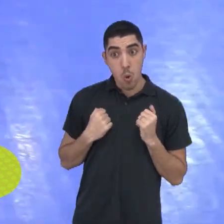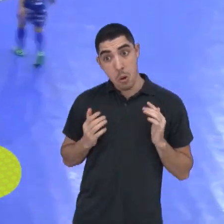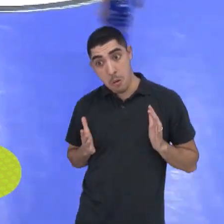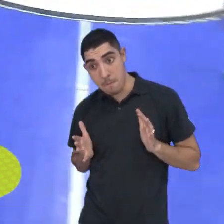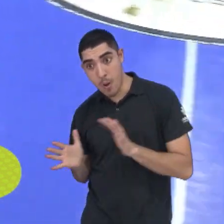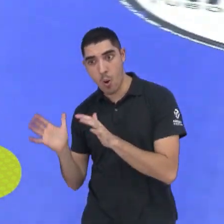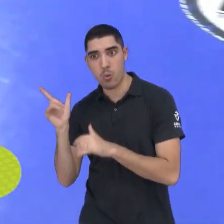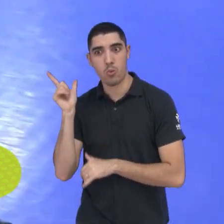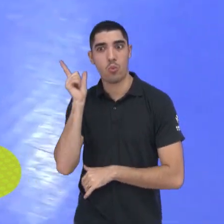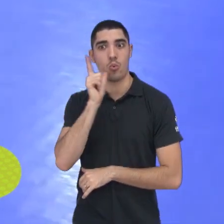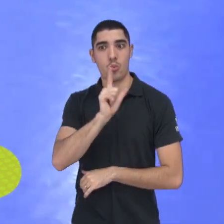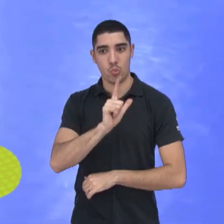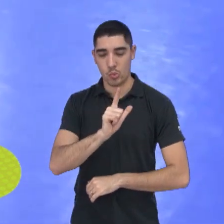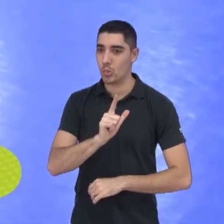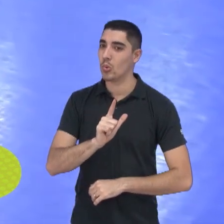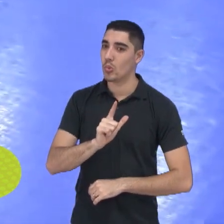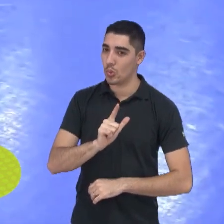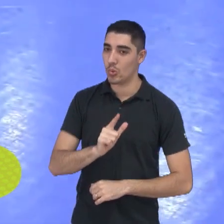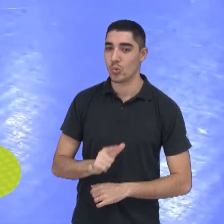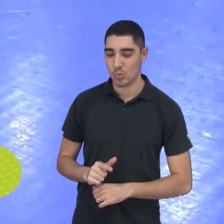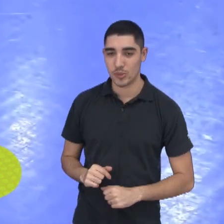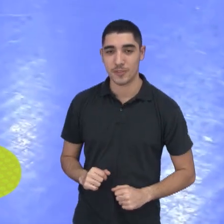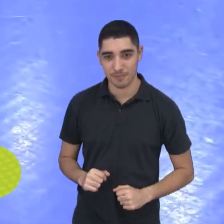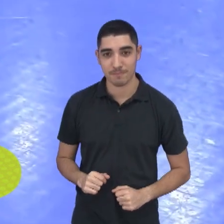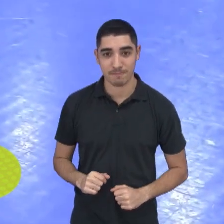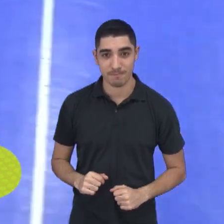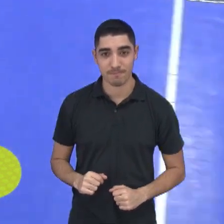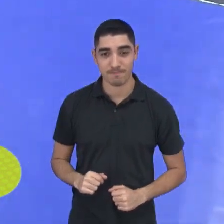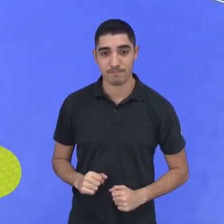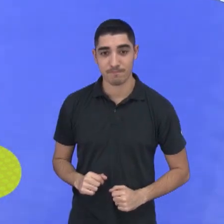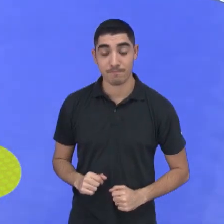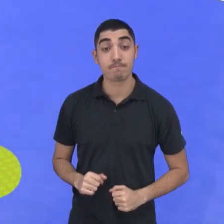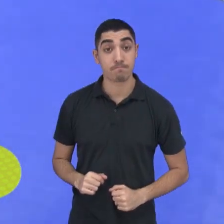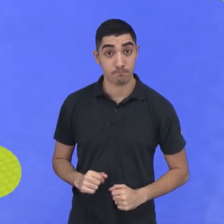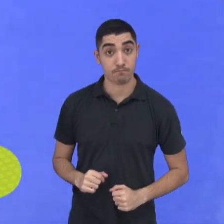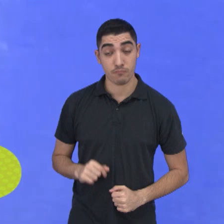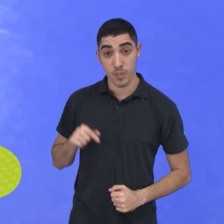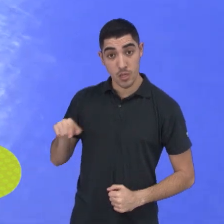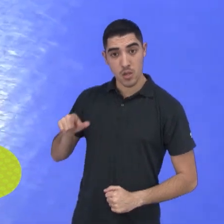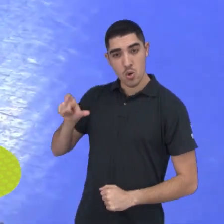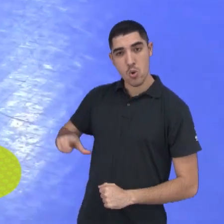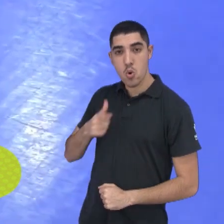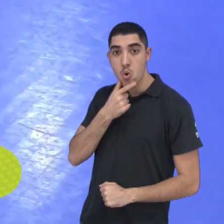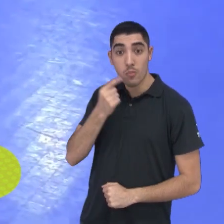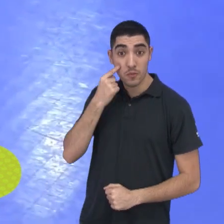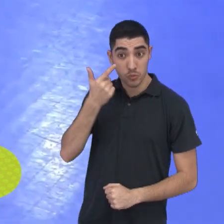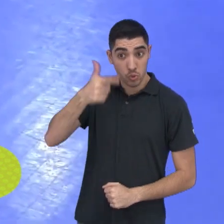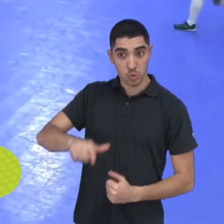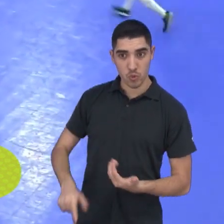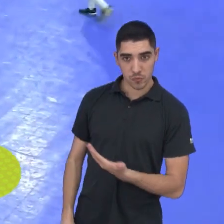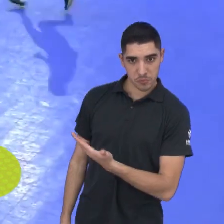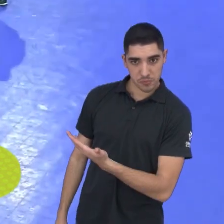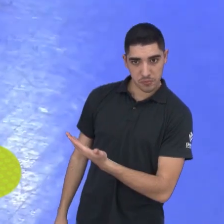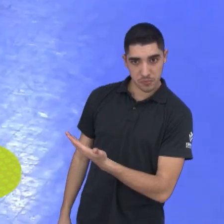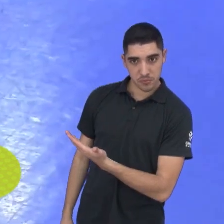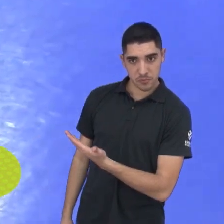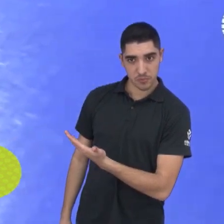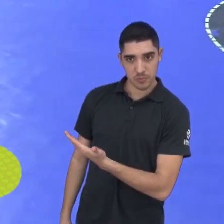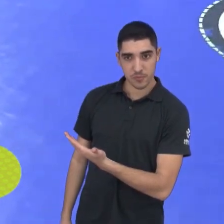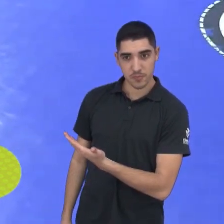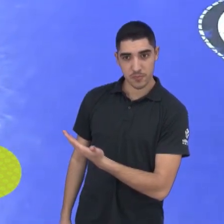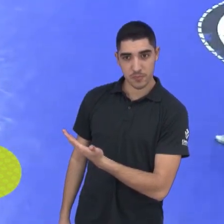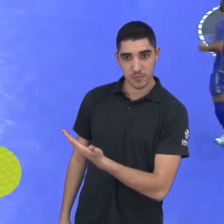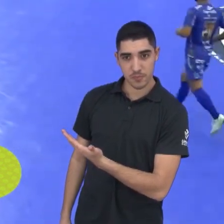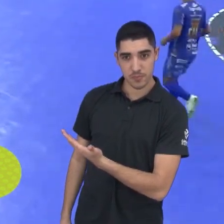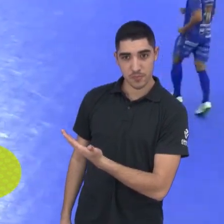esquisitão e tocou na bola, cedendo escanteio para o time catarinense. Gurgel aqui pela esquerda fez a jogada e abriu na direita para